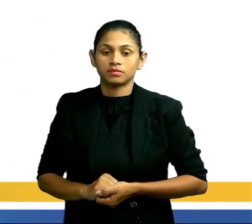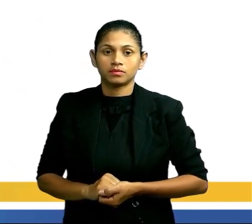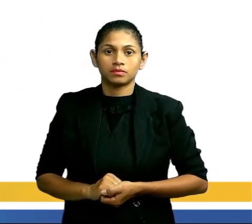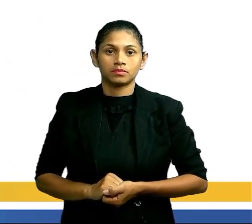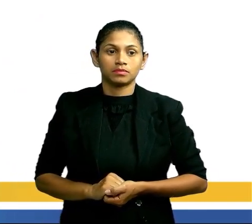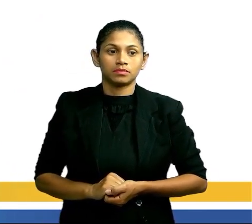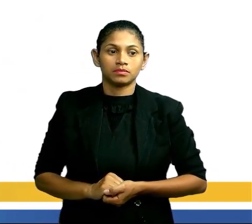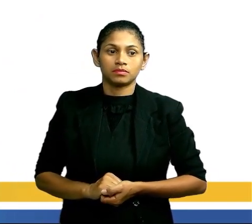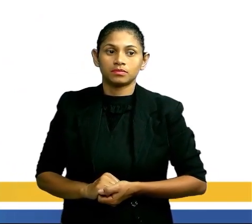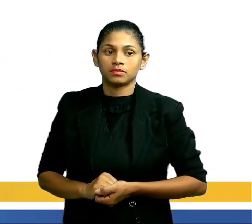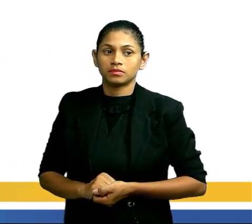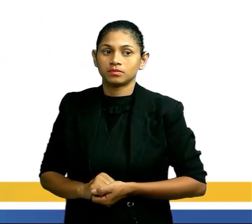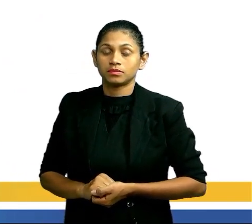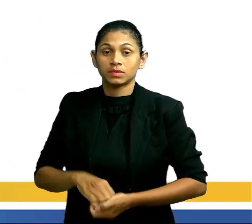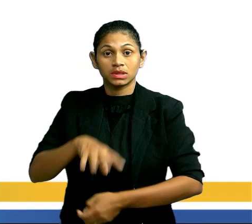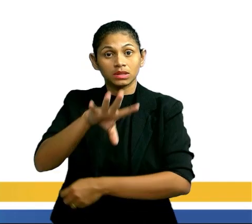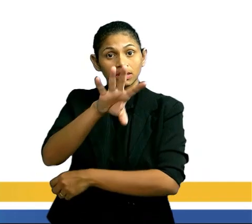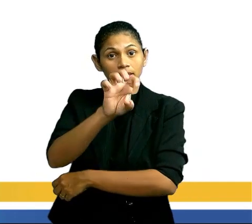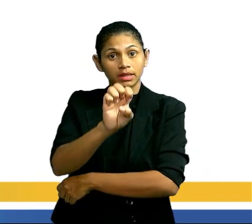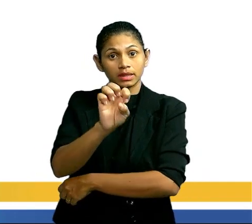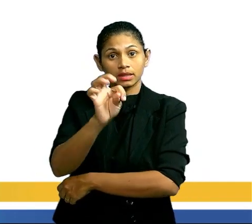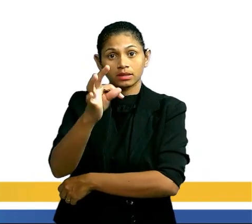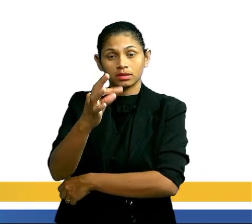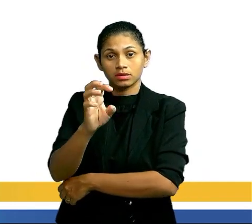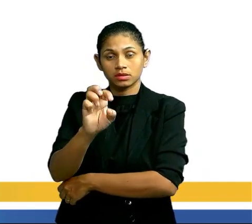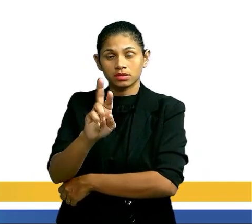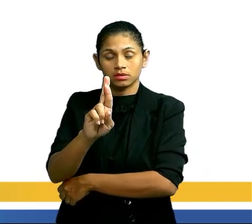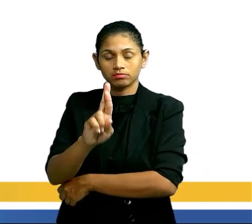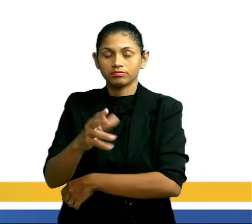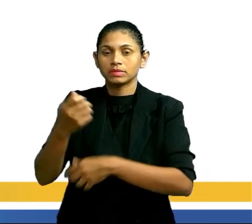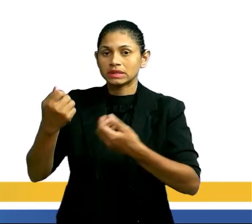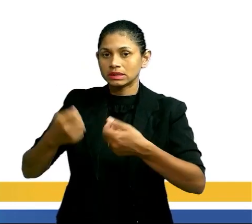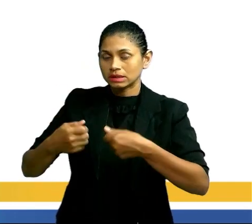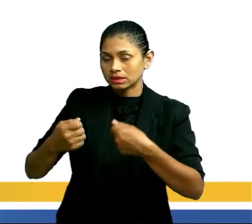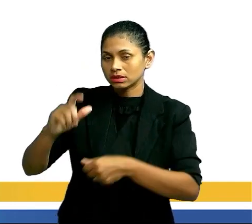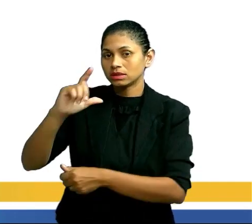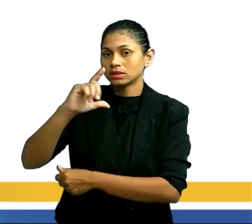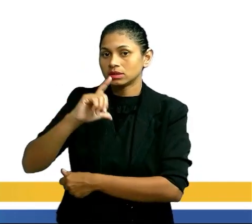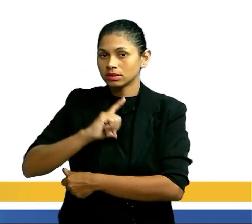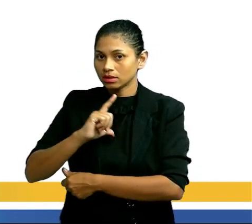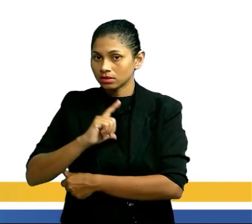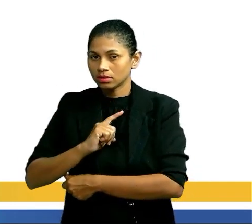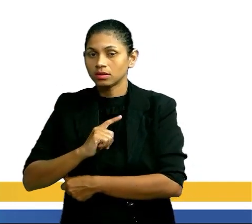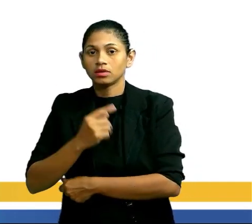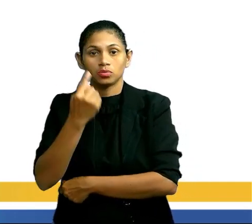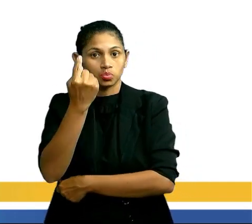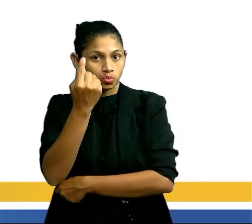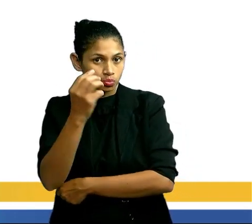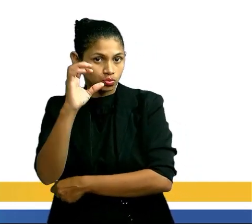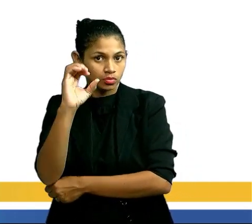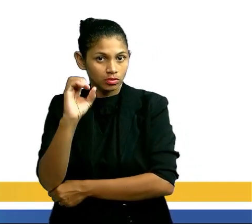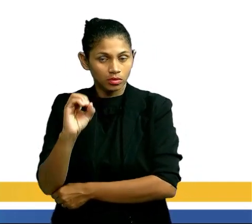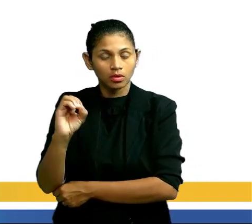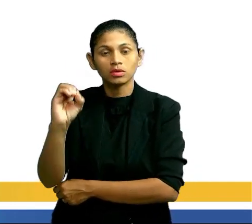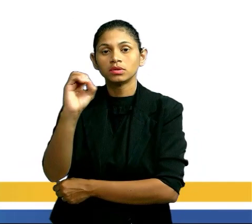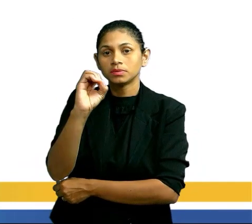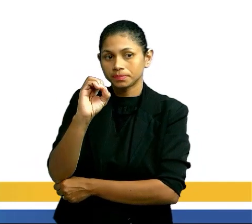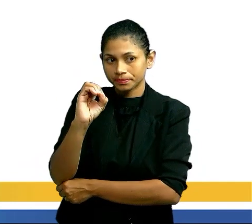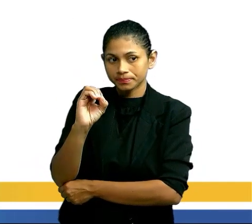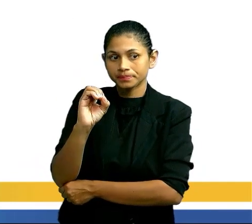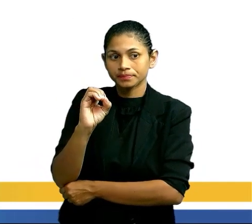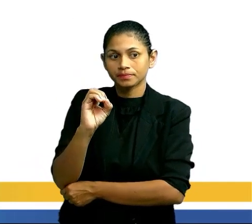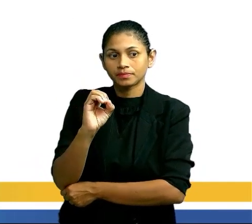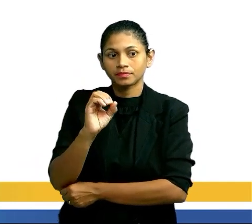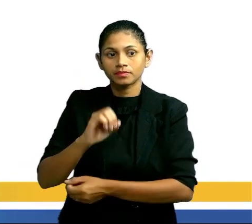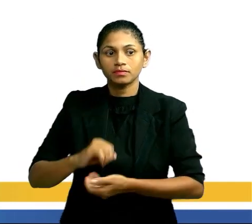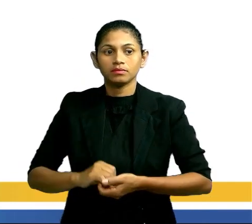seguir. O éter, nós precisamos ter um oxigênio, então uma cadeia ela precisa ser heterogênea, então nós precisamos ter esse